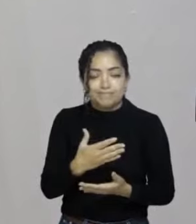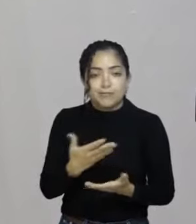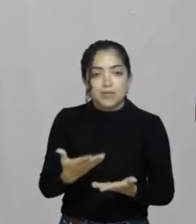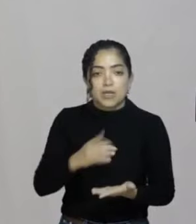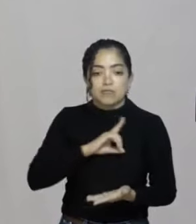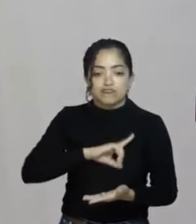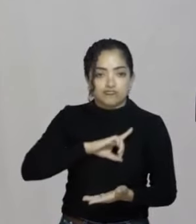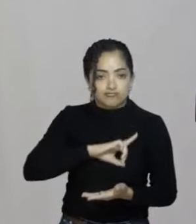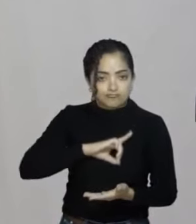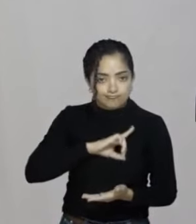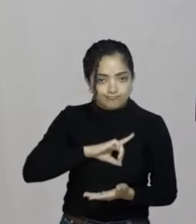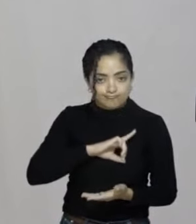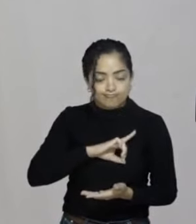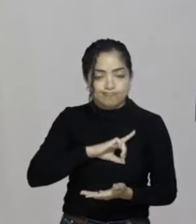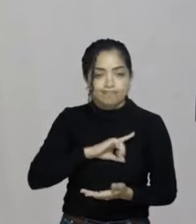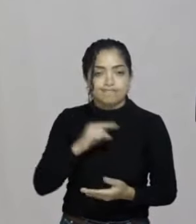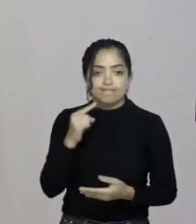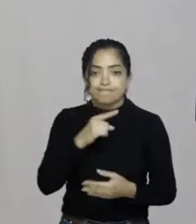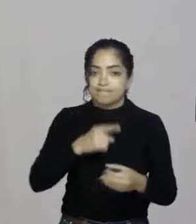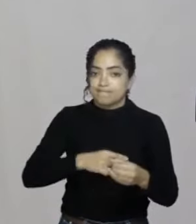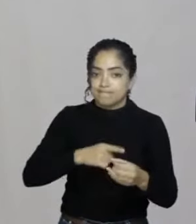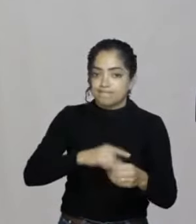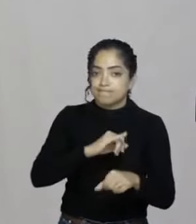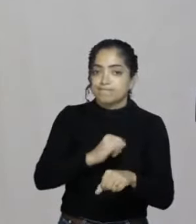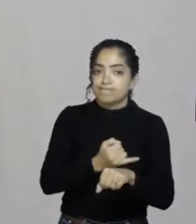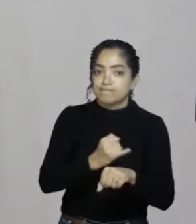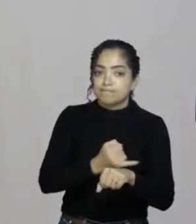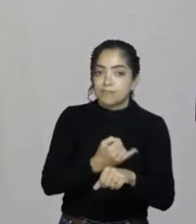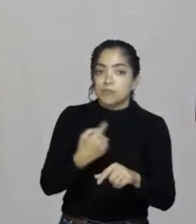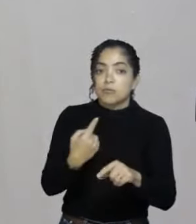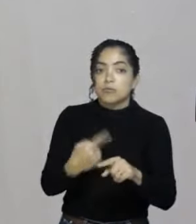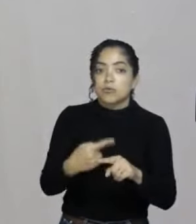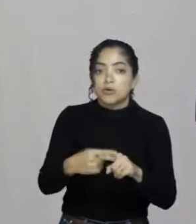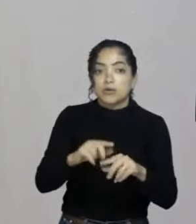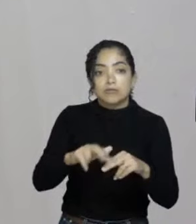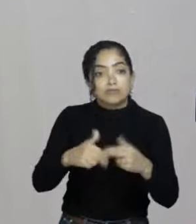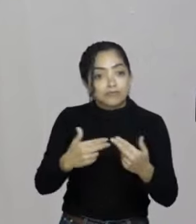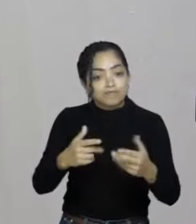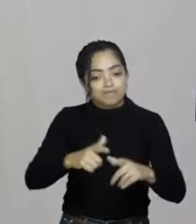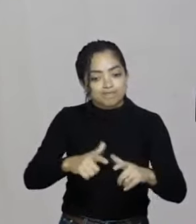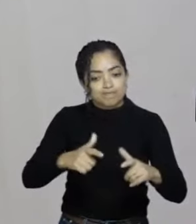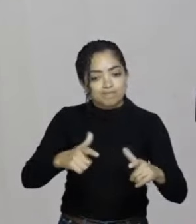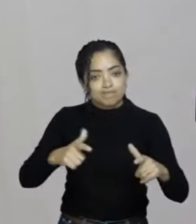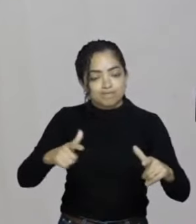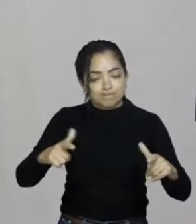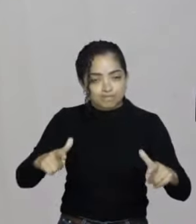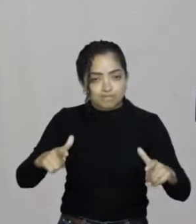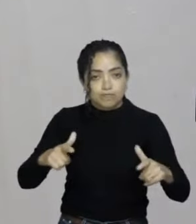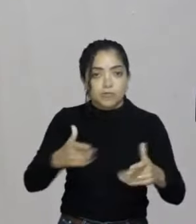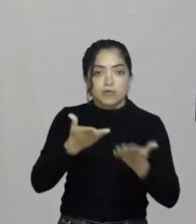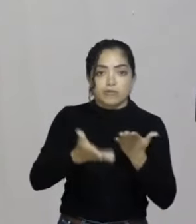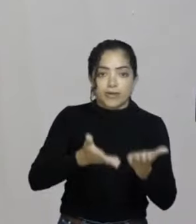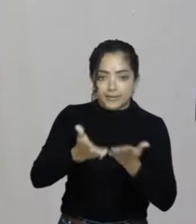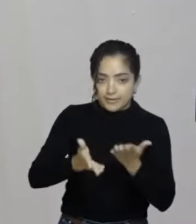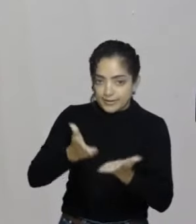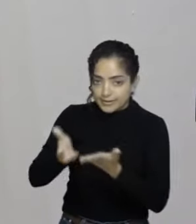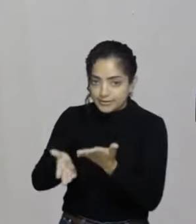Regional de Joinville por conta do crescimento que nós tivemos principalmente naquela região e que vai atender de qualquer forma